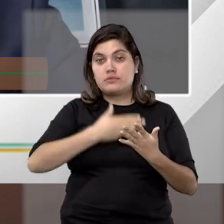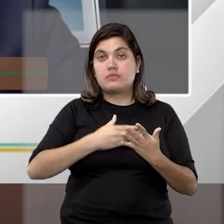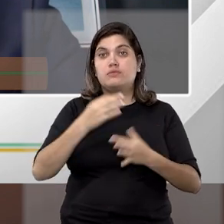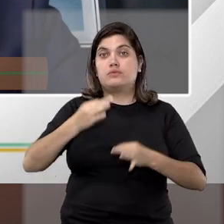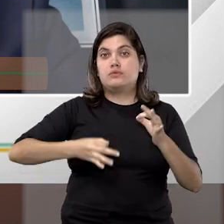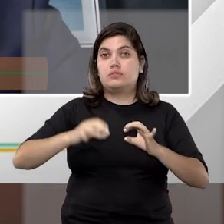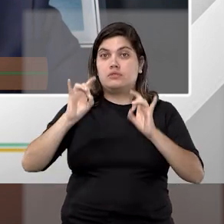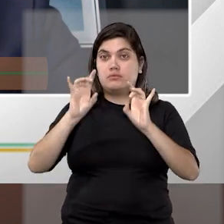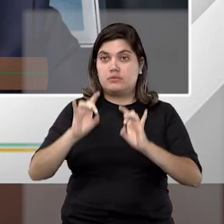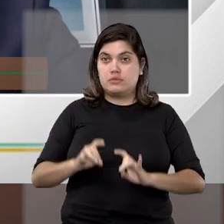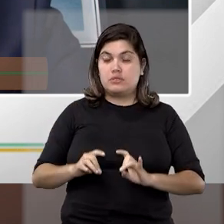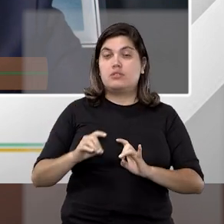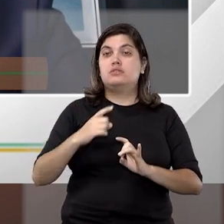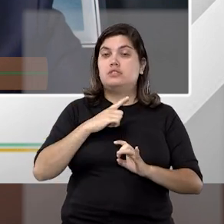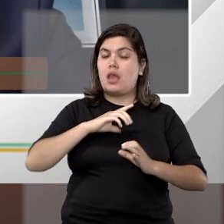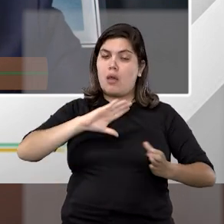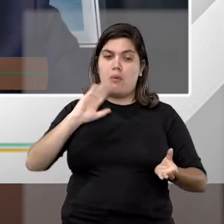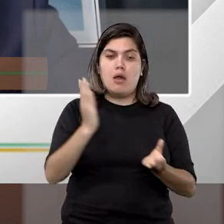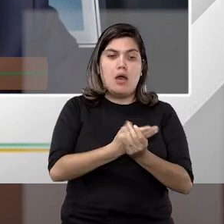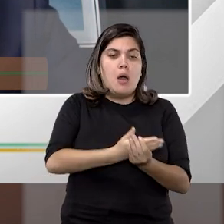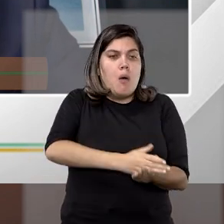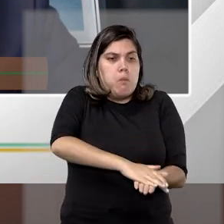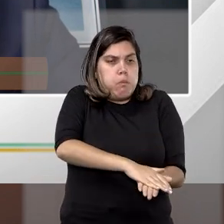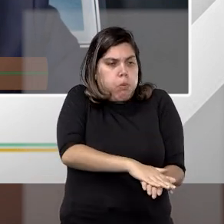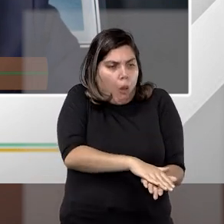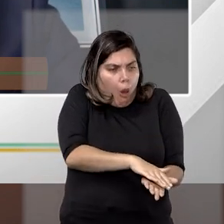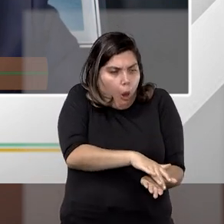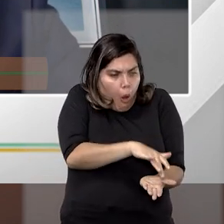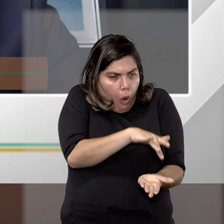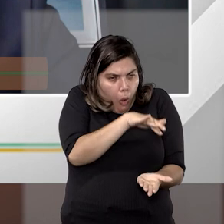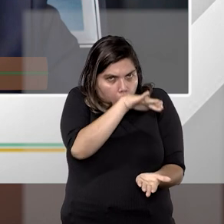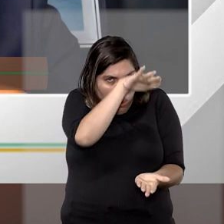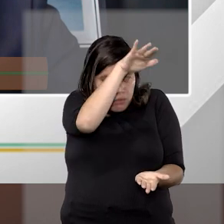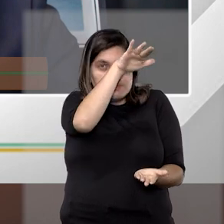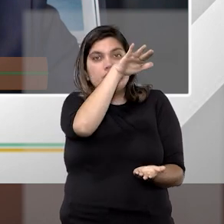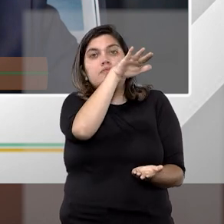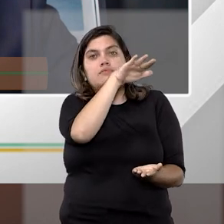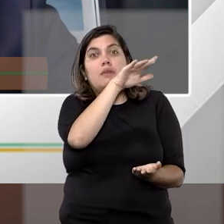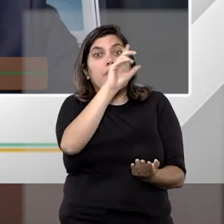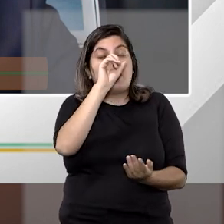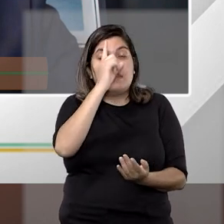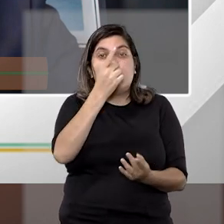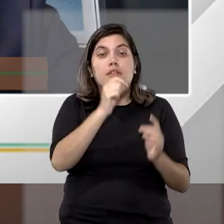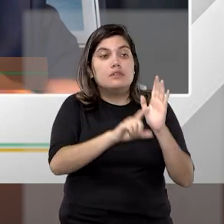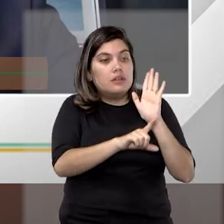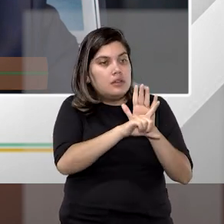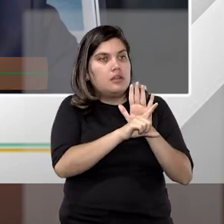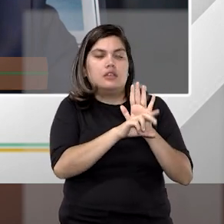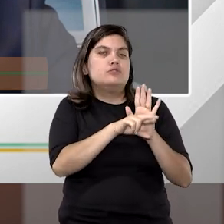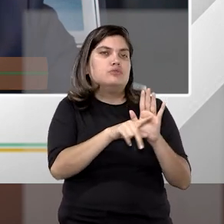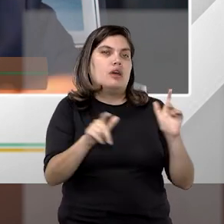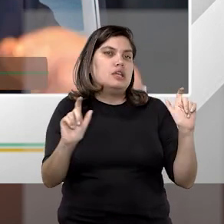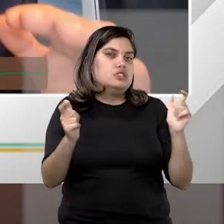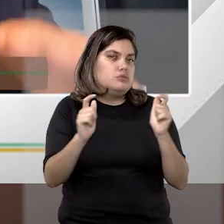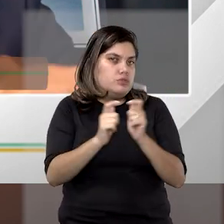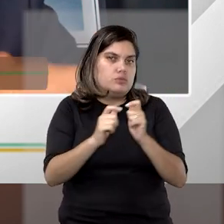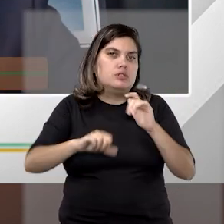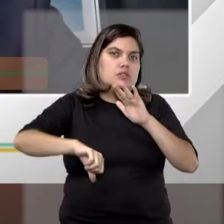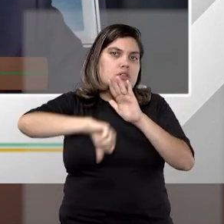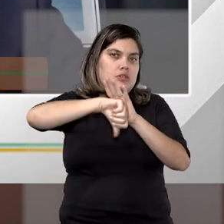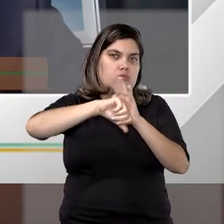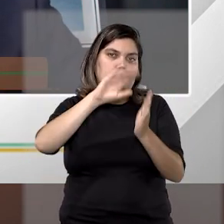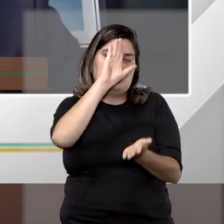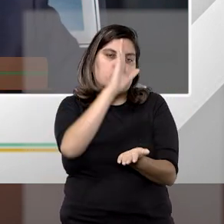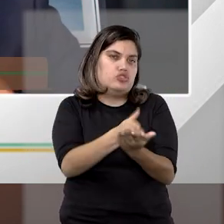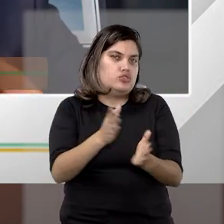prova disso é que os juizados especiais criminais estão lotados de processo por quê a ideia da lei não é